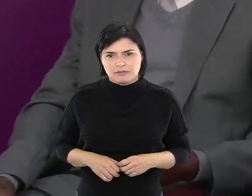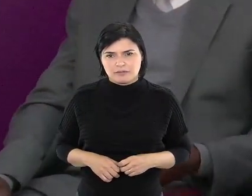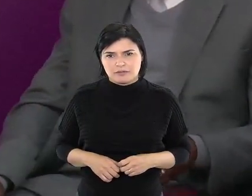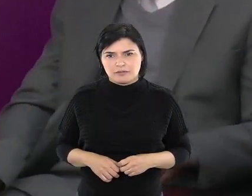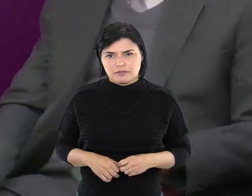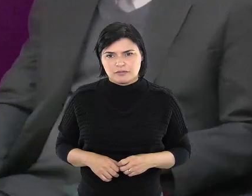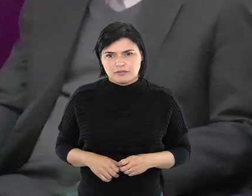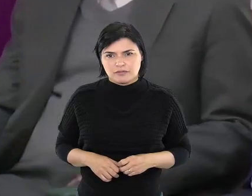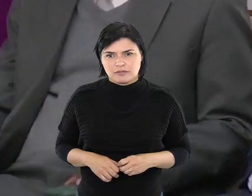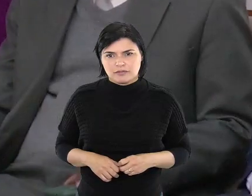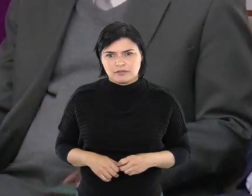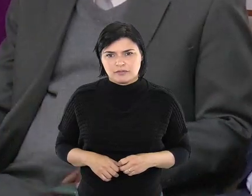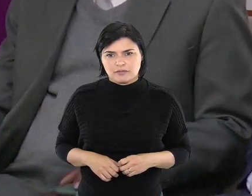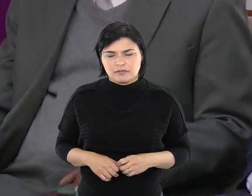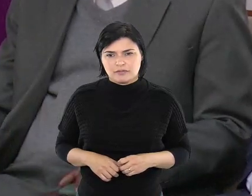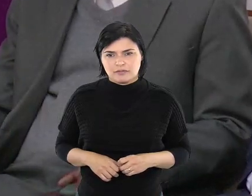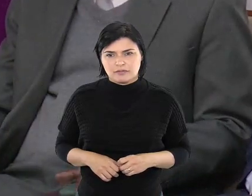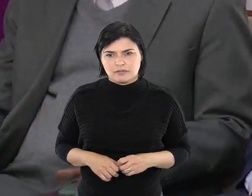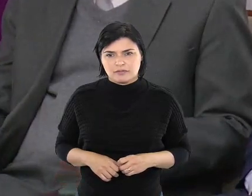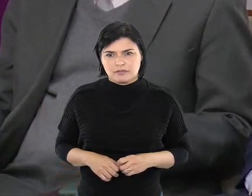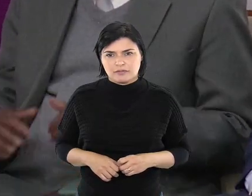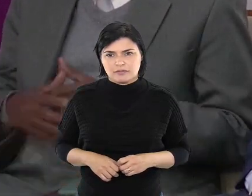ser Ministro de Cristo